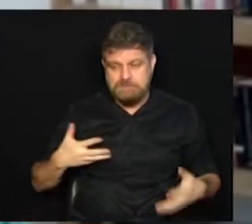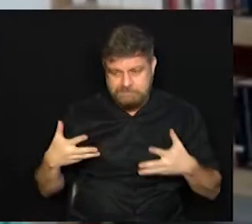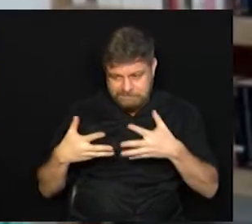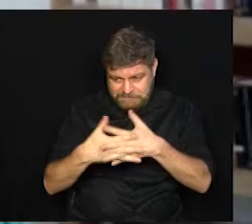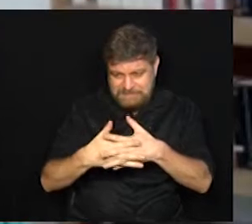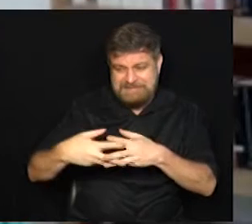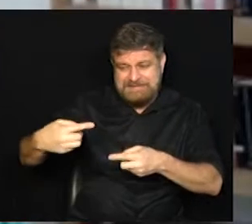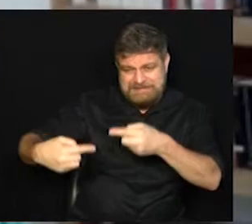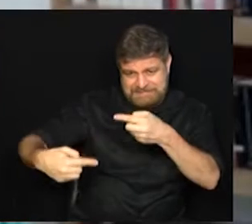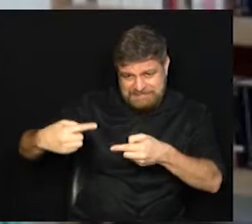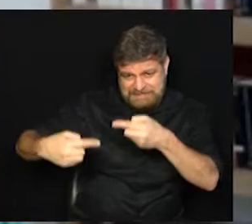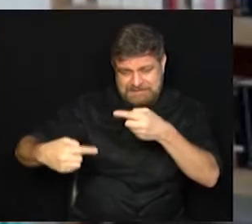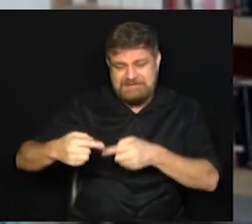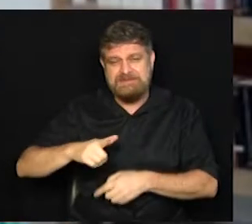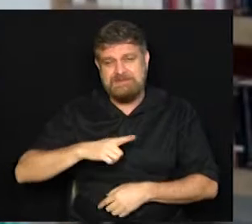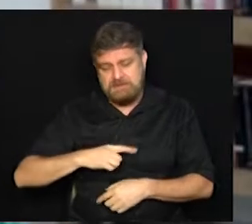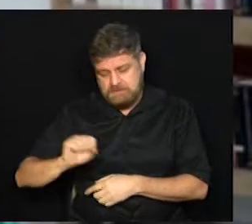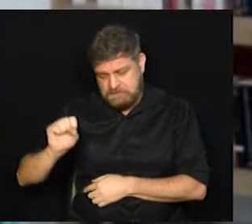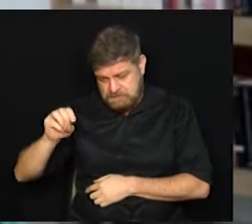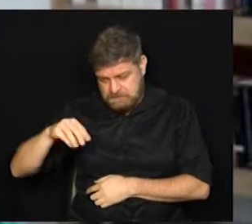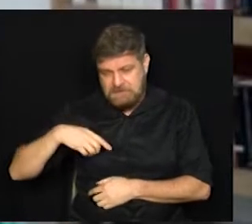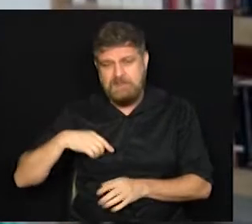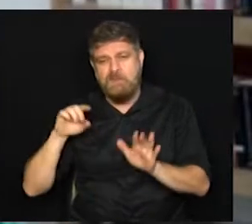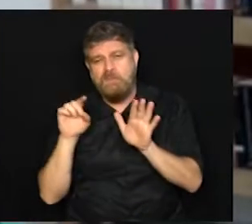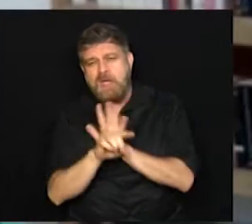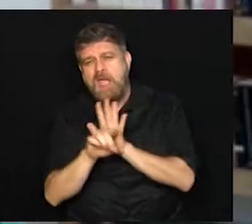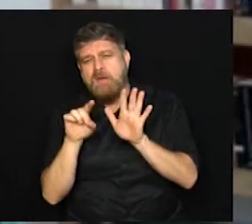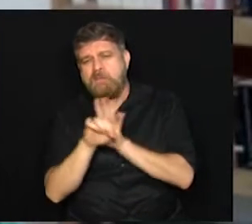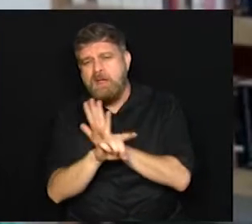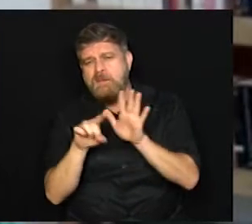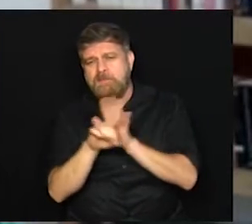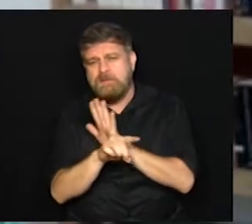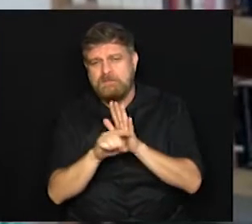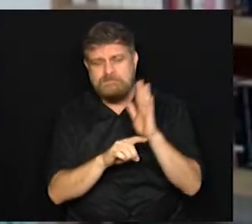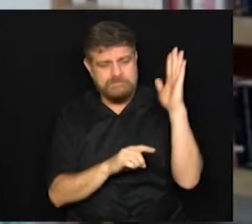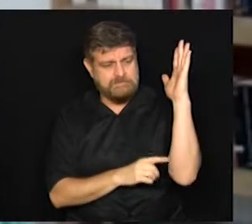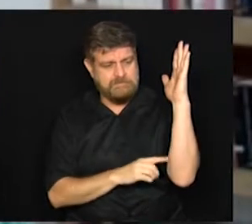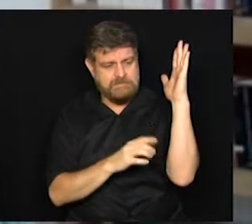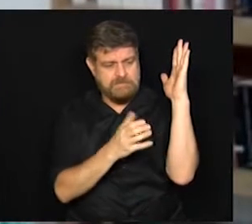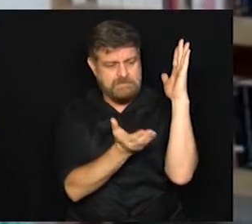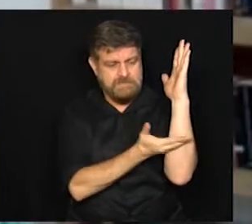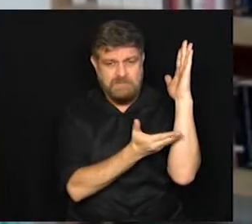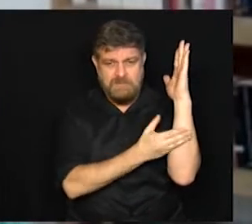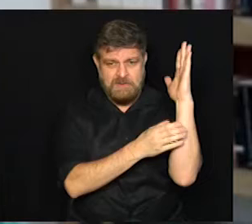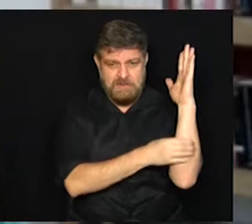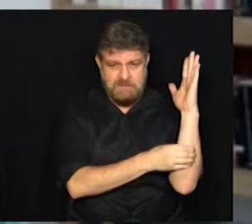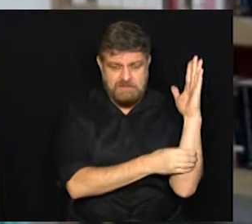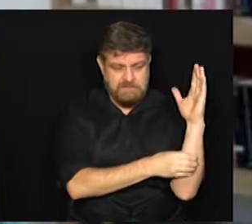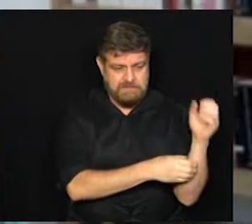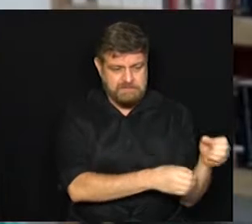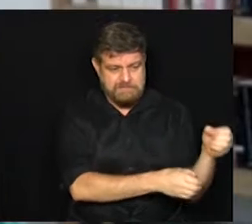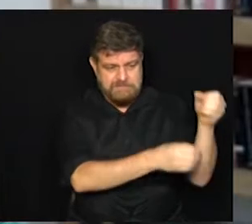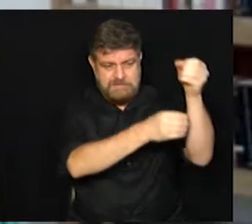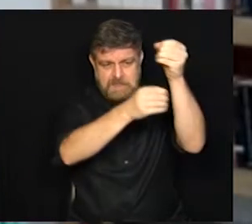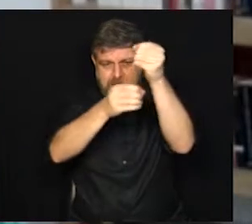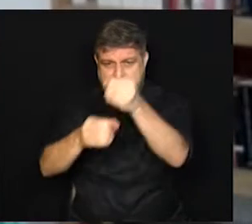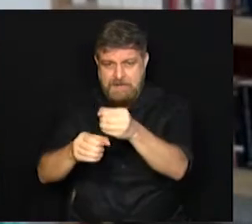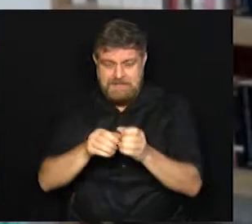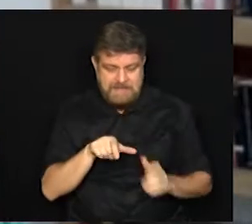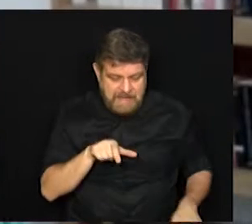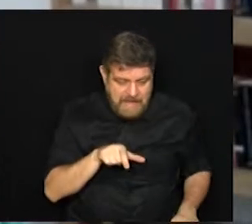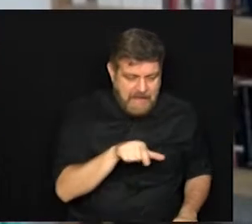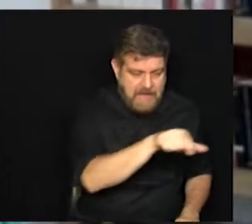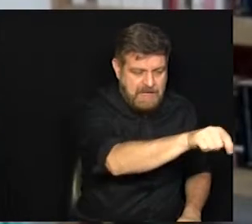na cidade. Eu, inclusive, questionei bastante quando houve a remoção das árvores ali na região da John Boy para a implantação do